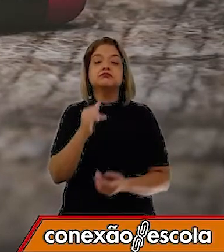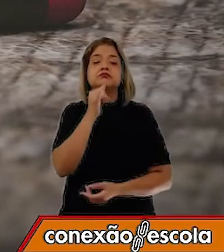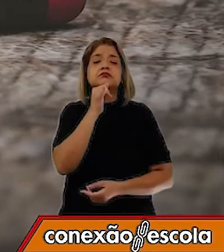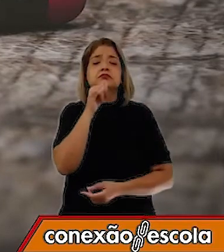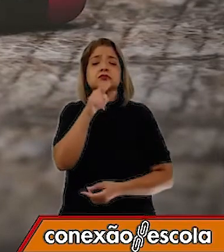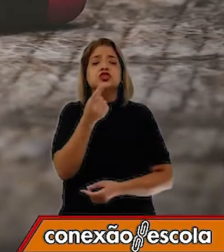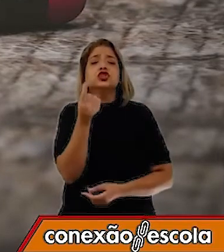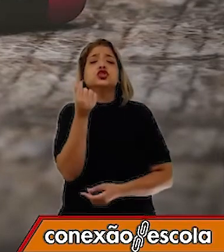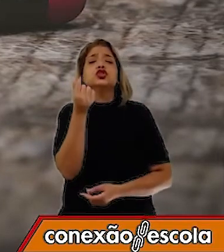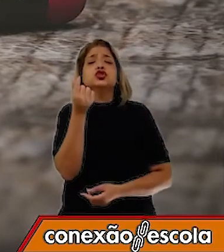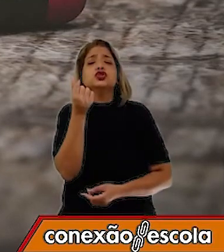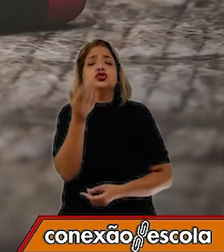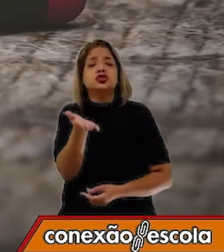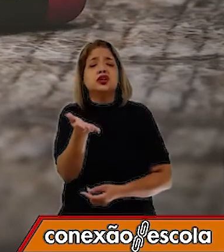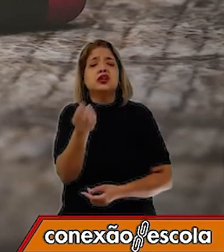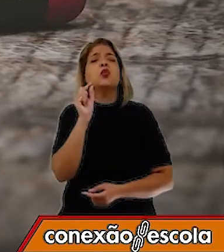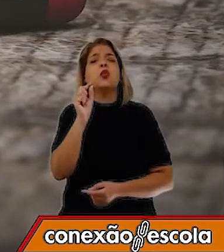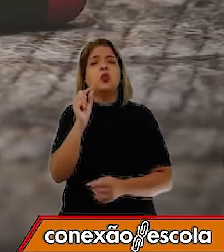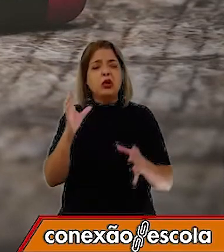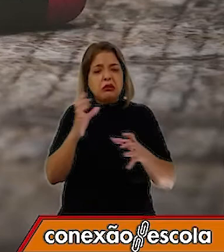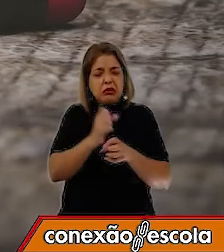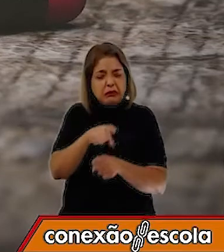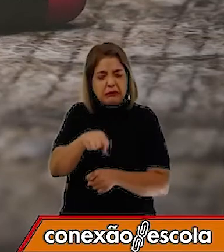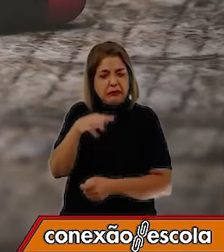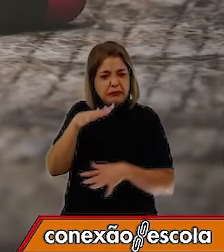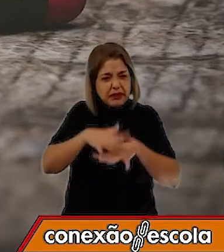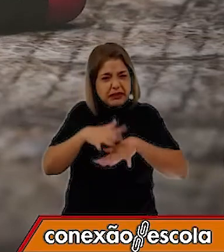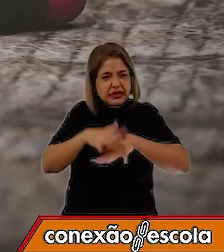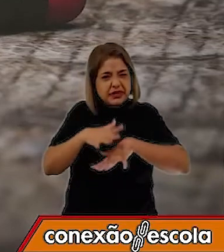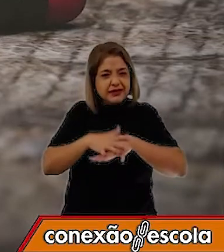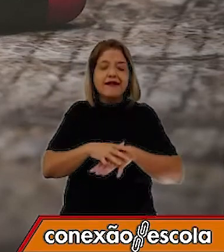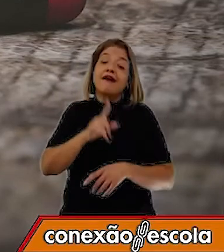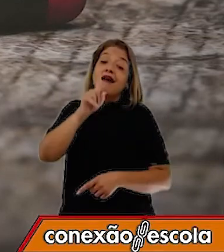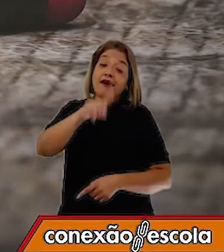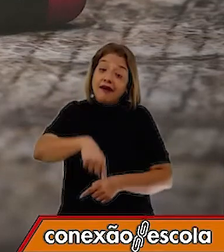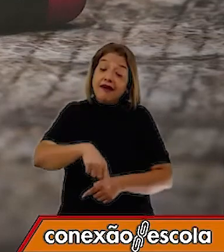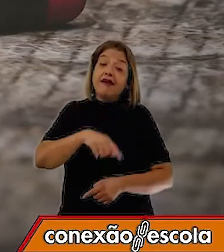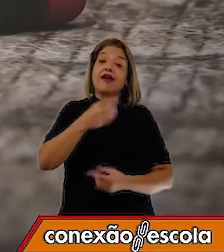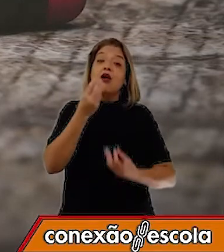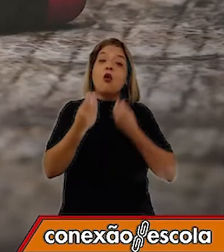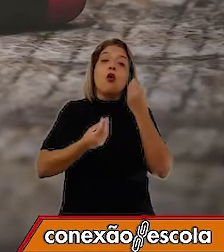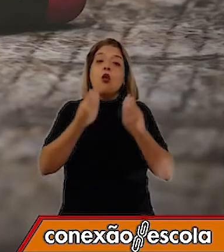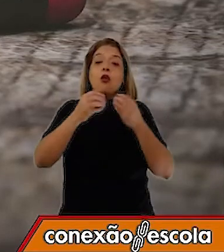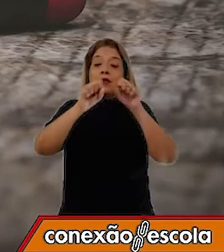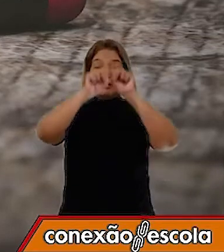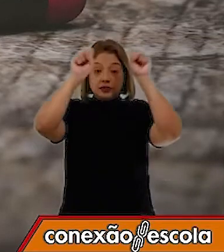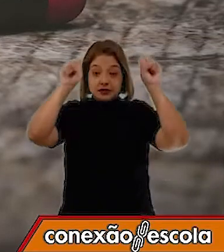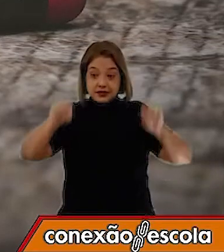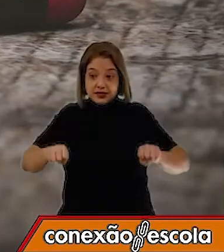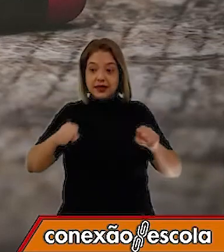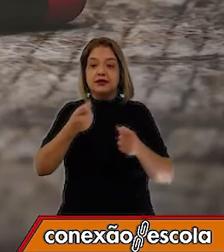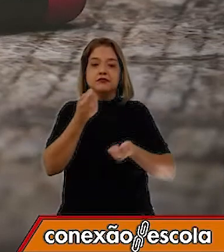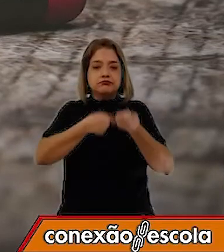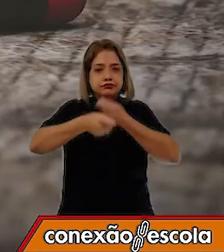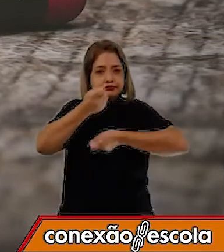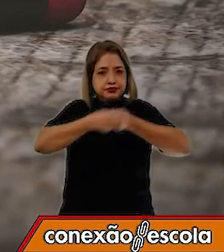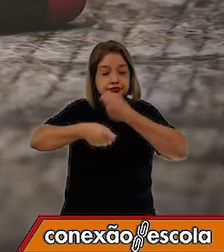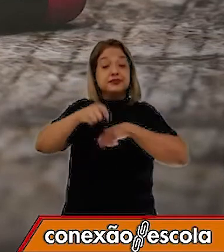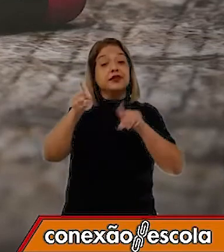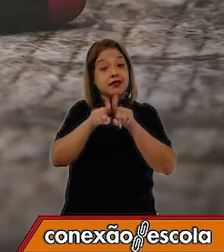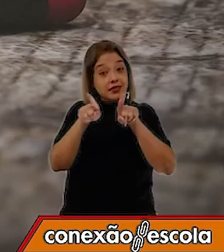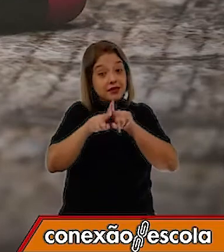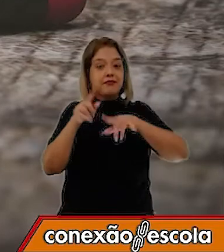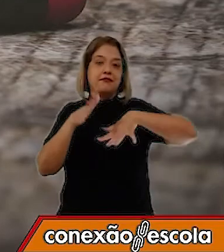tia Isabela, o que tem a ver com matemática? É o sistema monetário. O sistema monetário também é